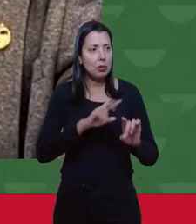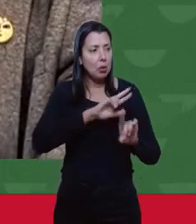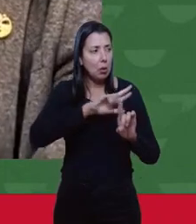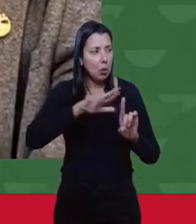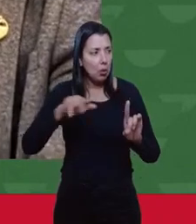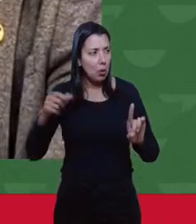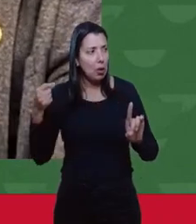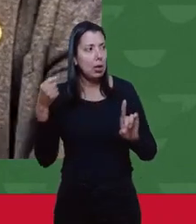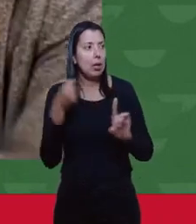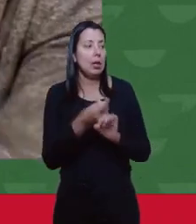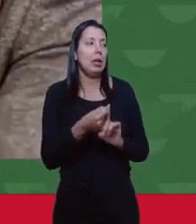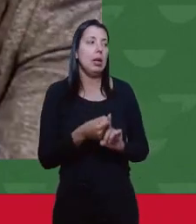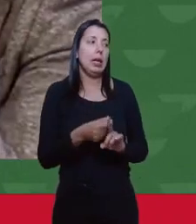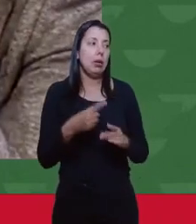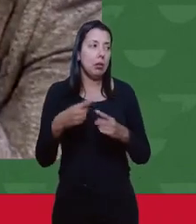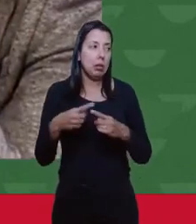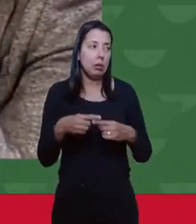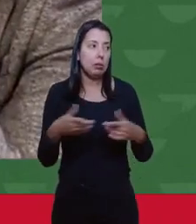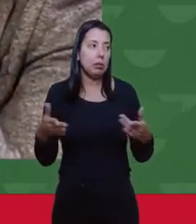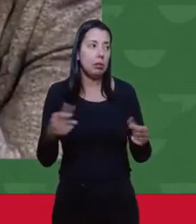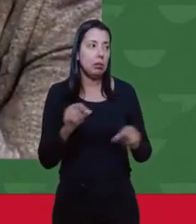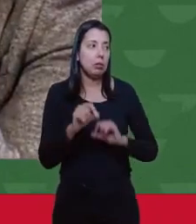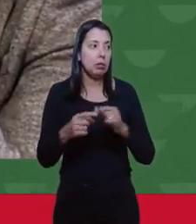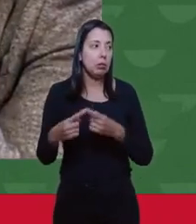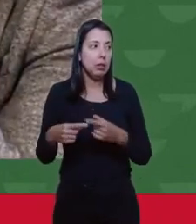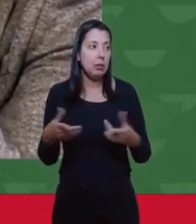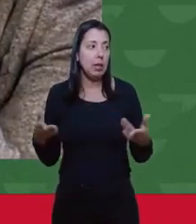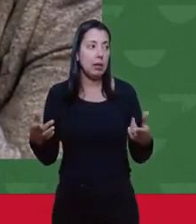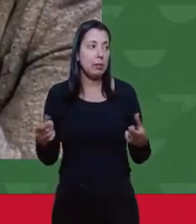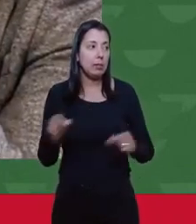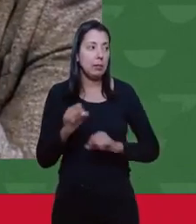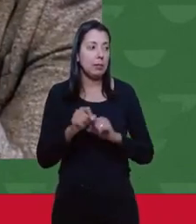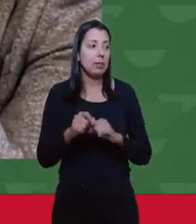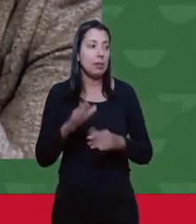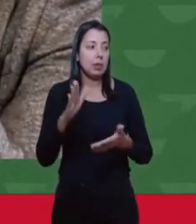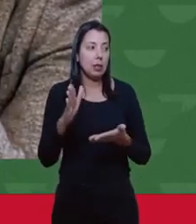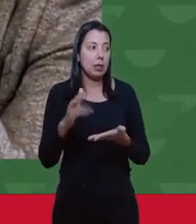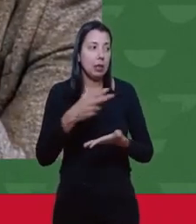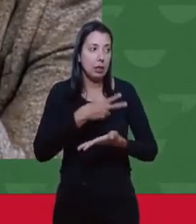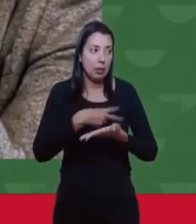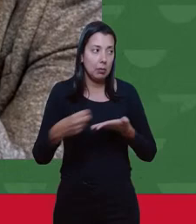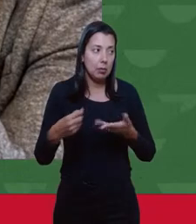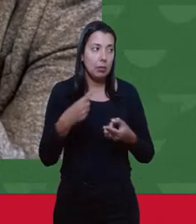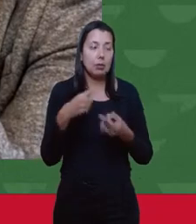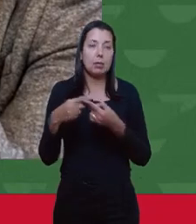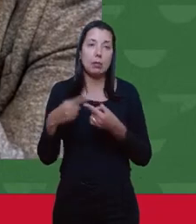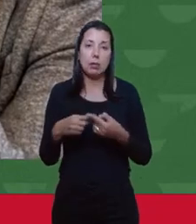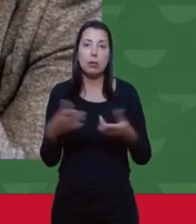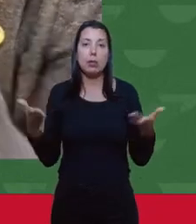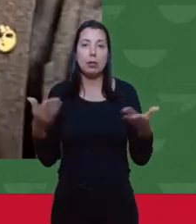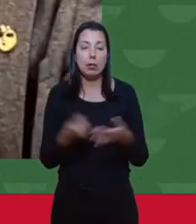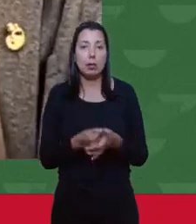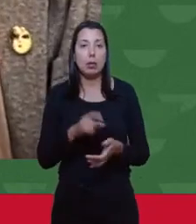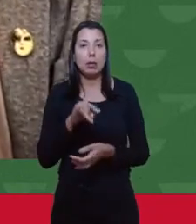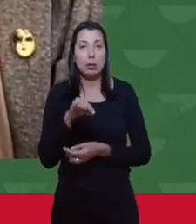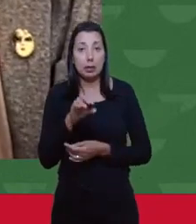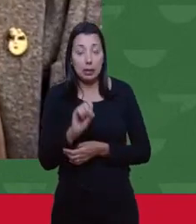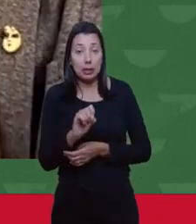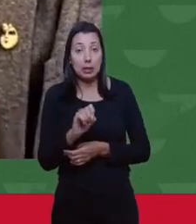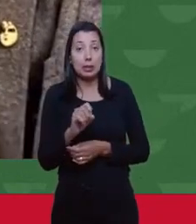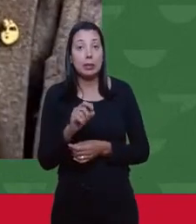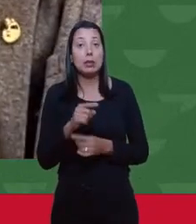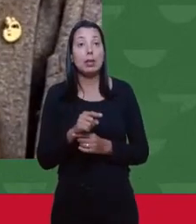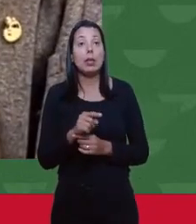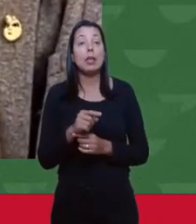genocídio também, né, que estamos nessa situação triste nesse país, o impeachment, né, o fora Bolsonaro. O Salles, agora falando das questões climáticas,